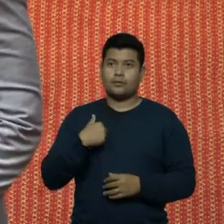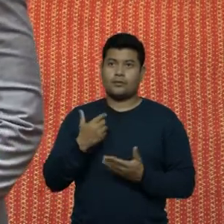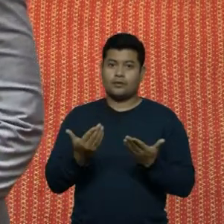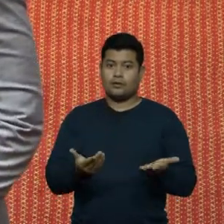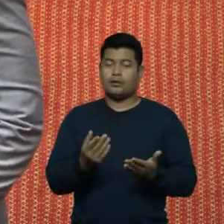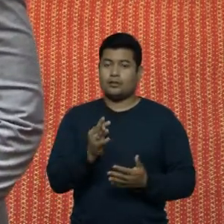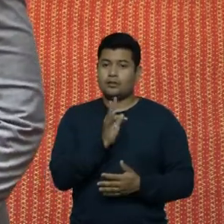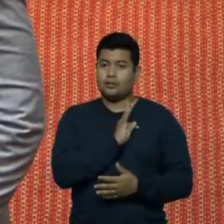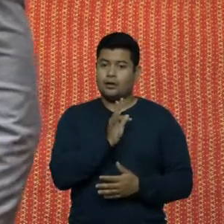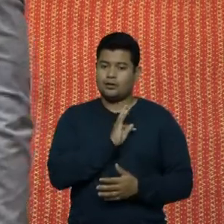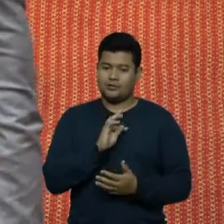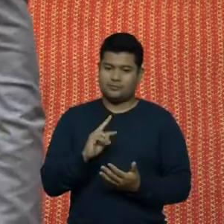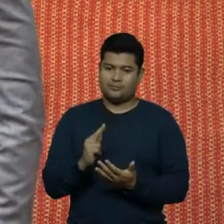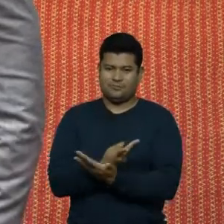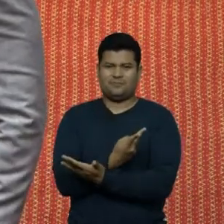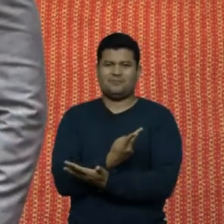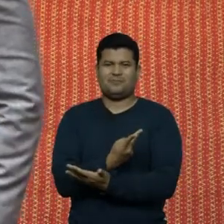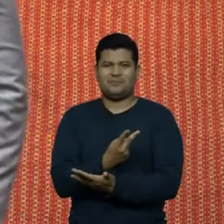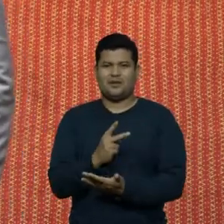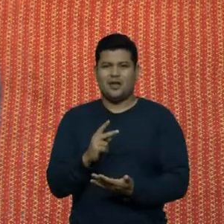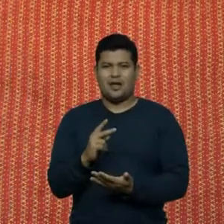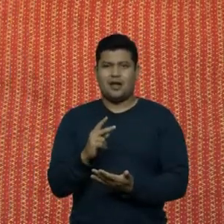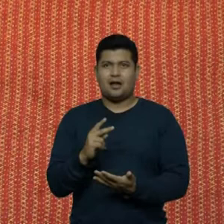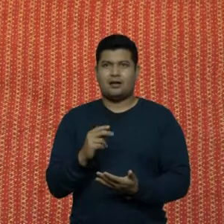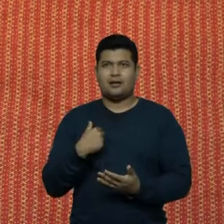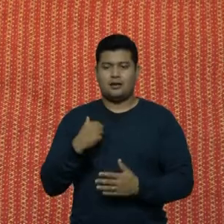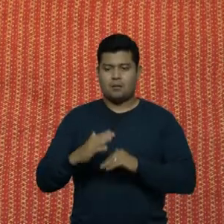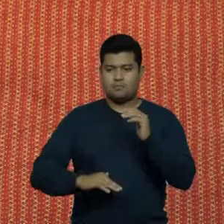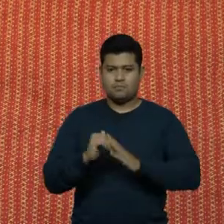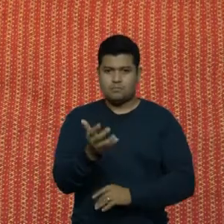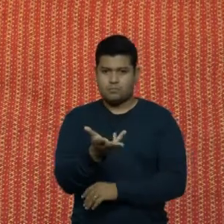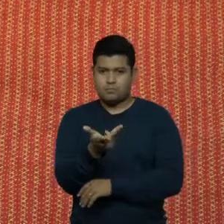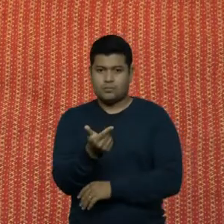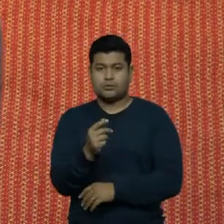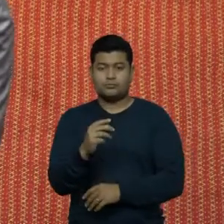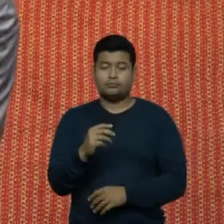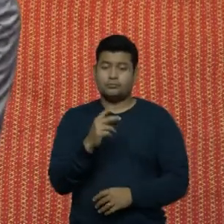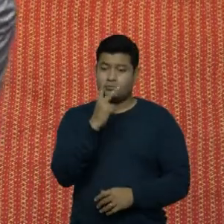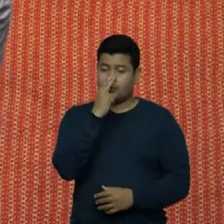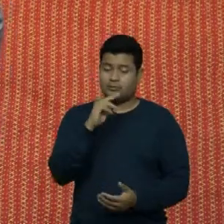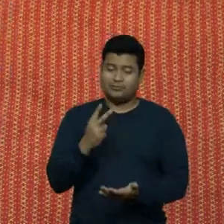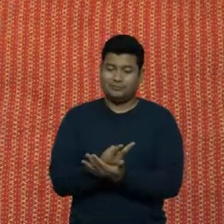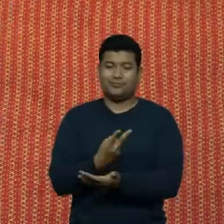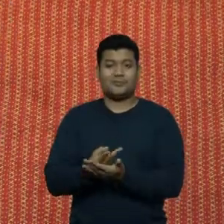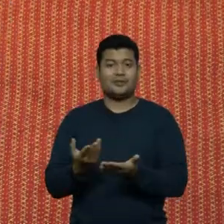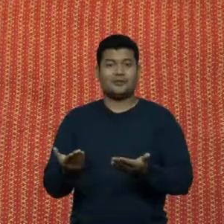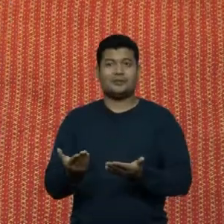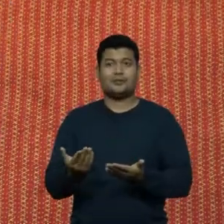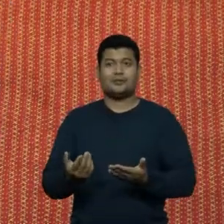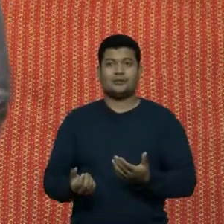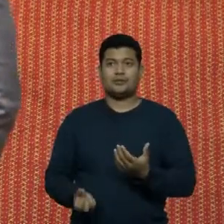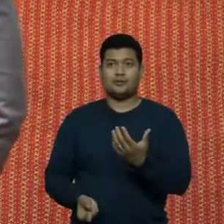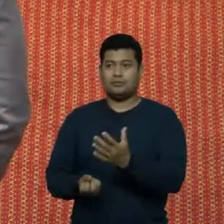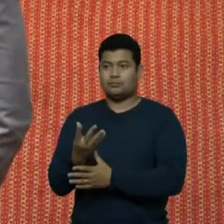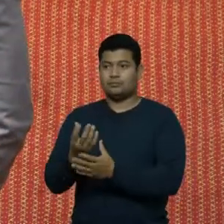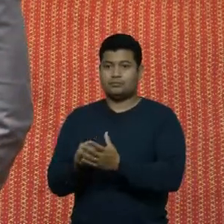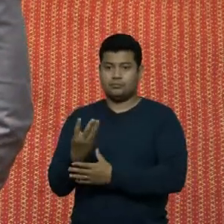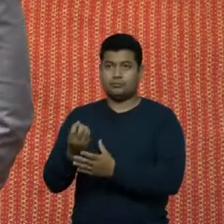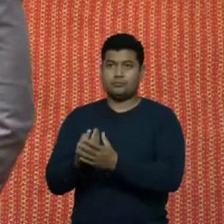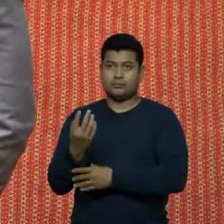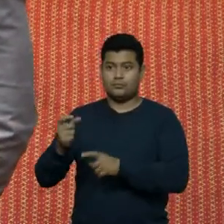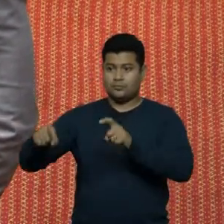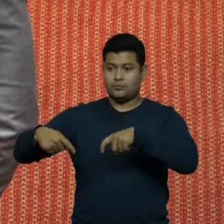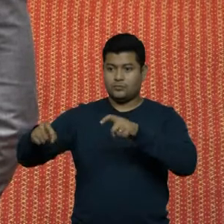não está correta Eu verdadeiramente cheguei nessa conclusão dentro de dentro de pouco o produtor ele vai descobrir isso tá